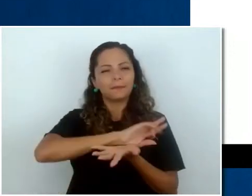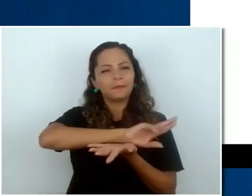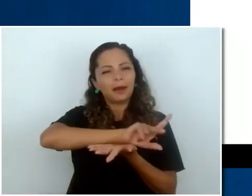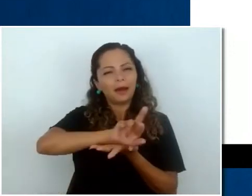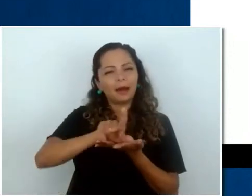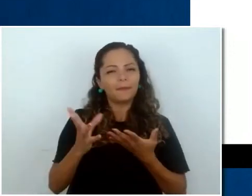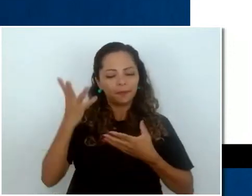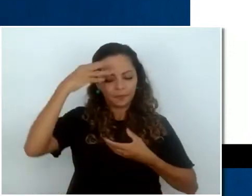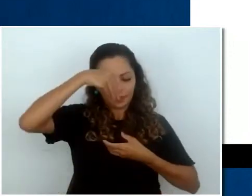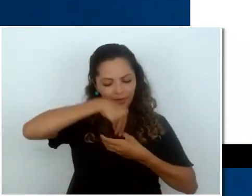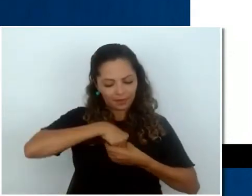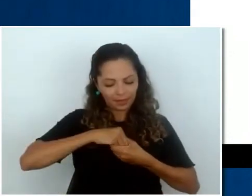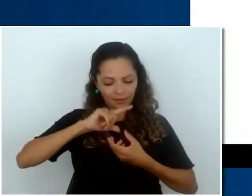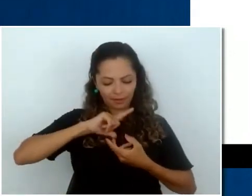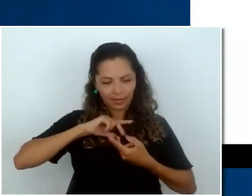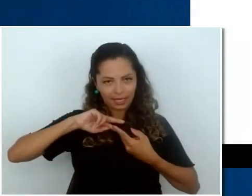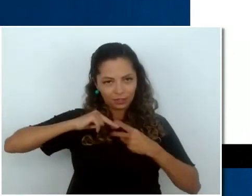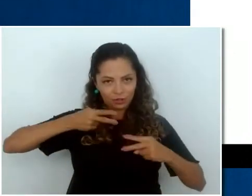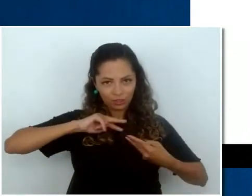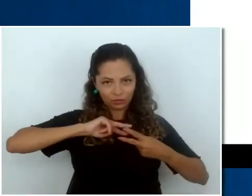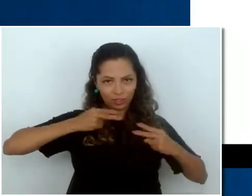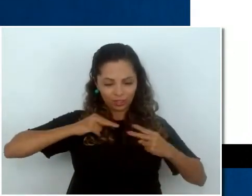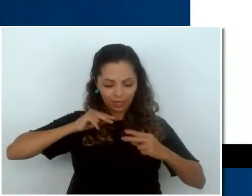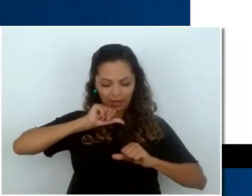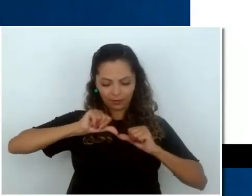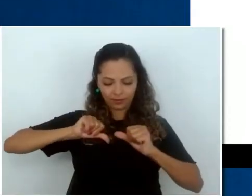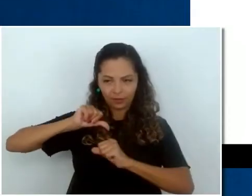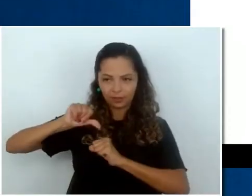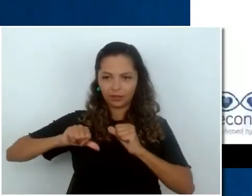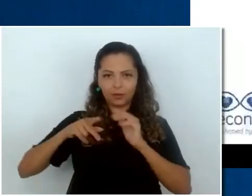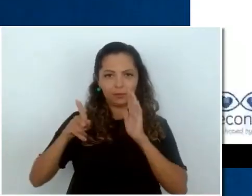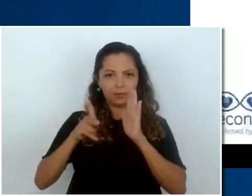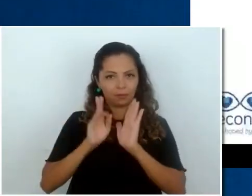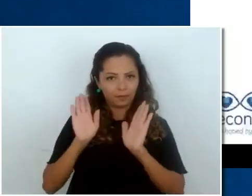Então, nós estamos falando de muitos e muitos e muitos autismos.